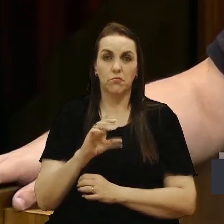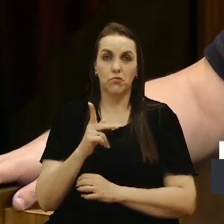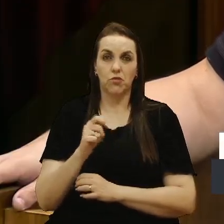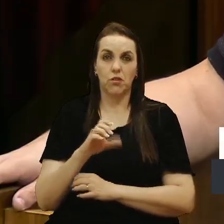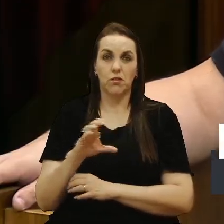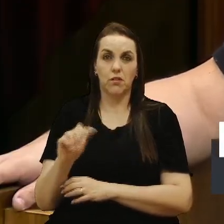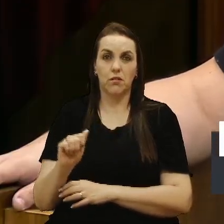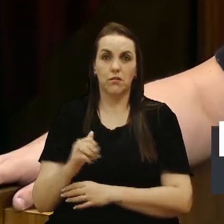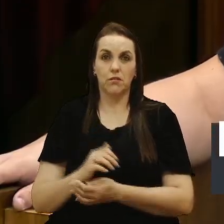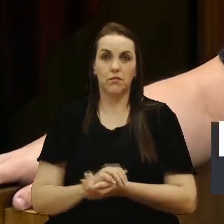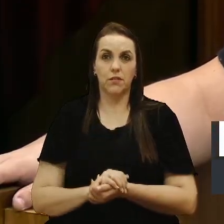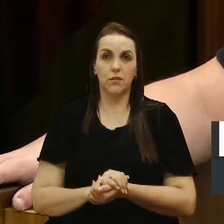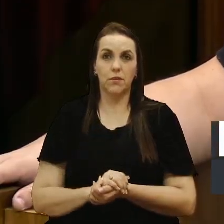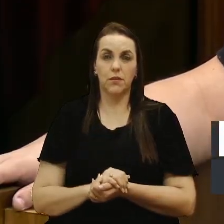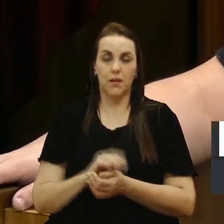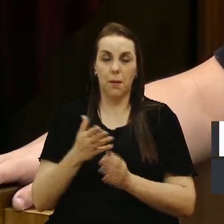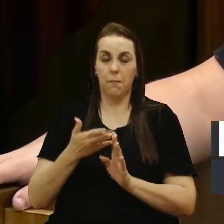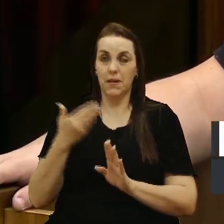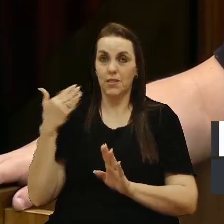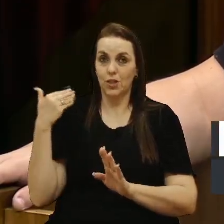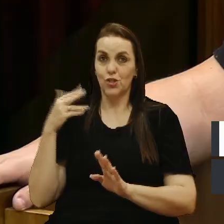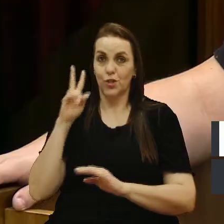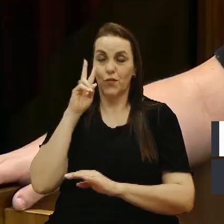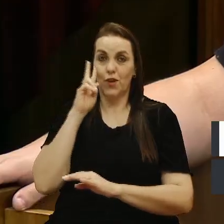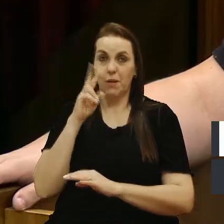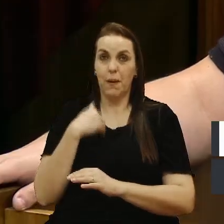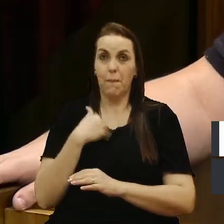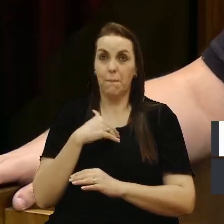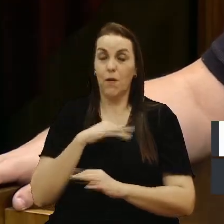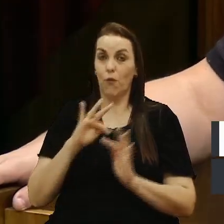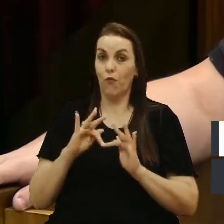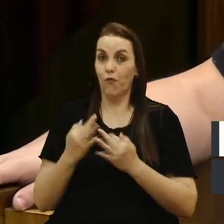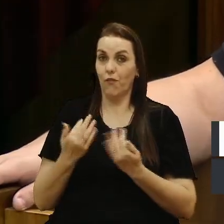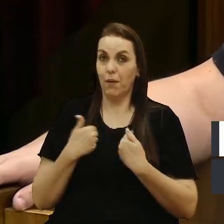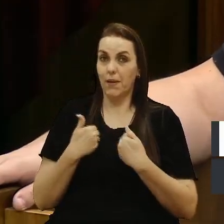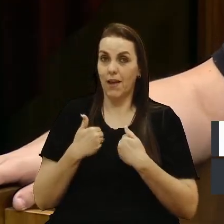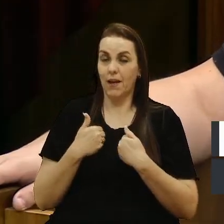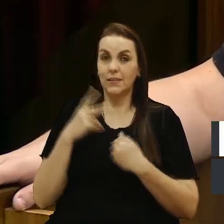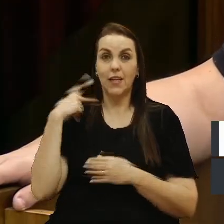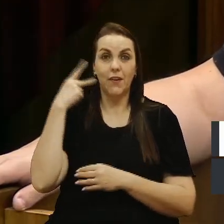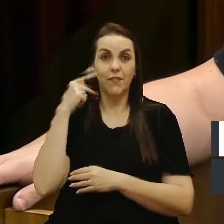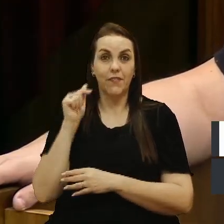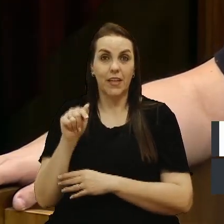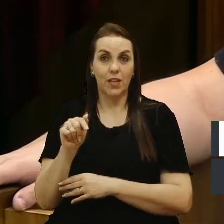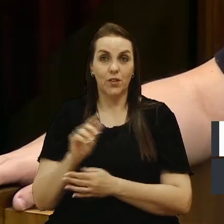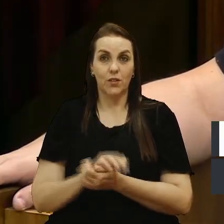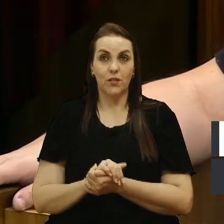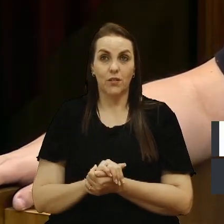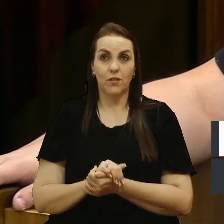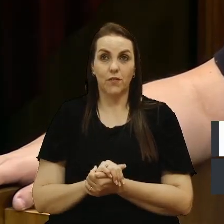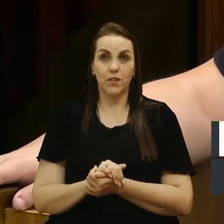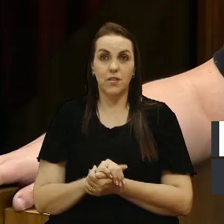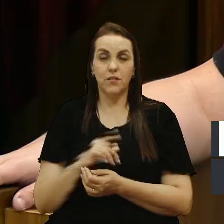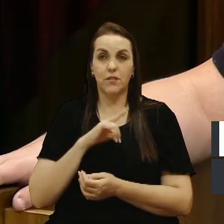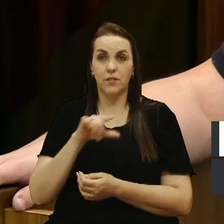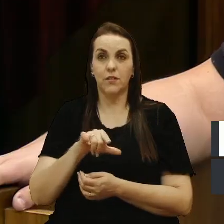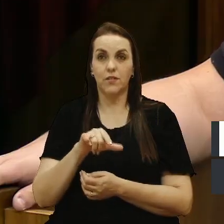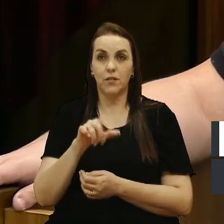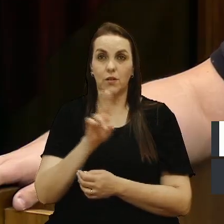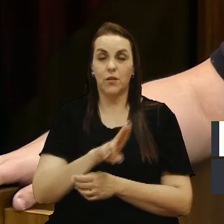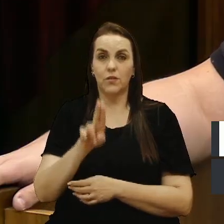vão lembrar. Meu parente, inclusive. Este vereador, senhor presidente, usará todos os espaços,